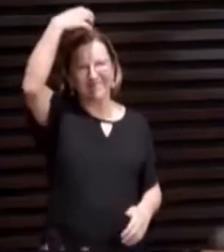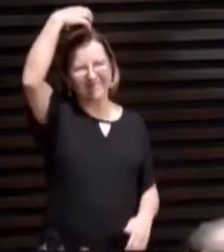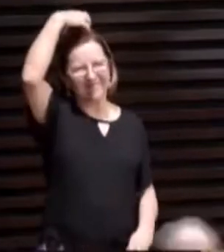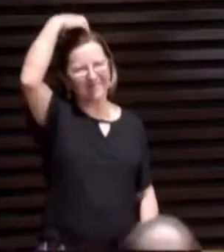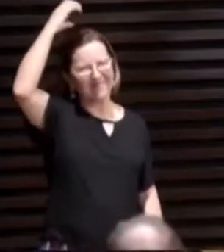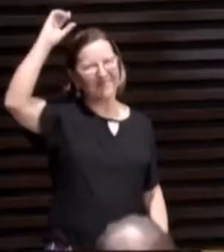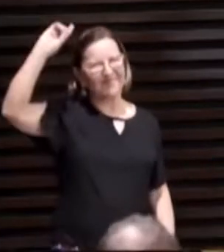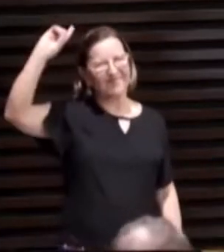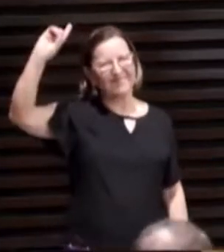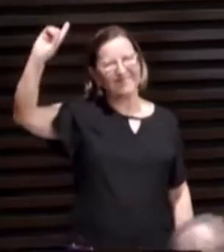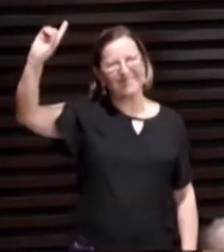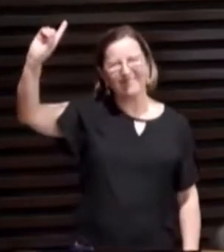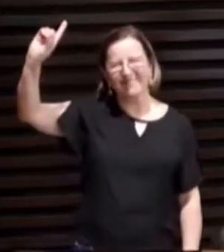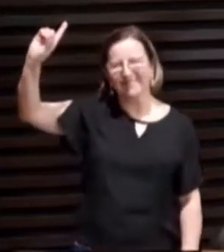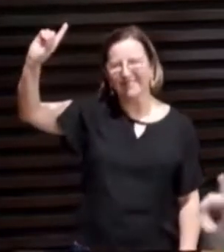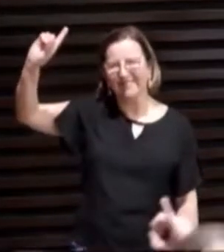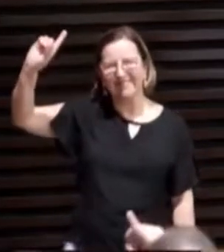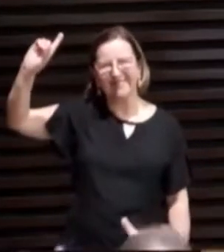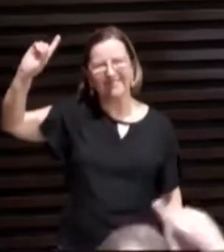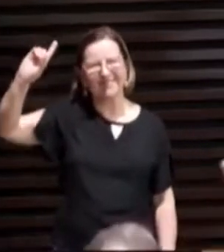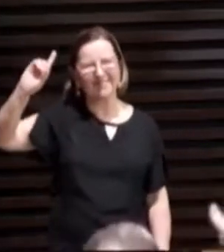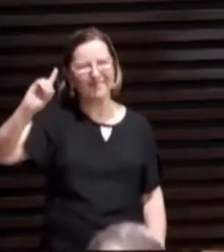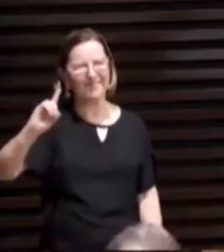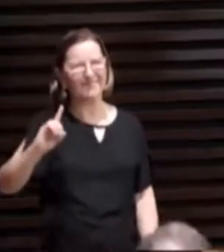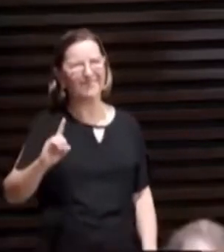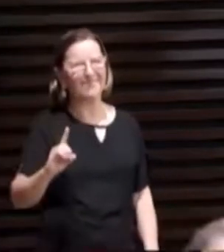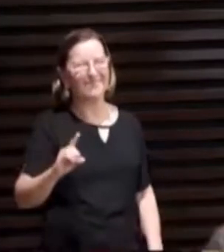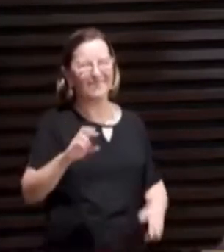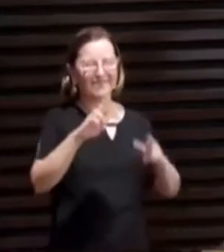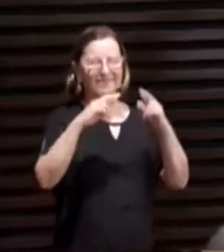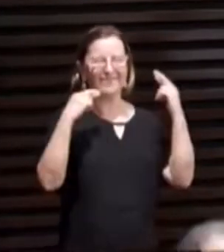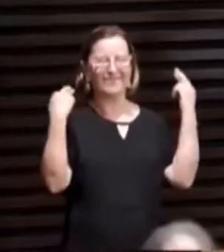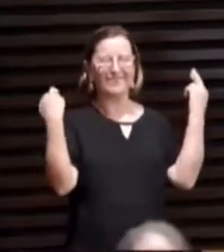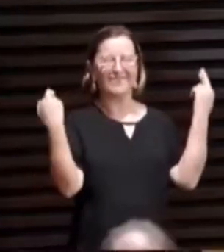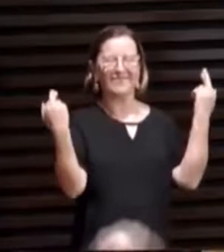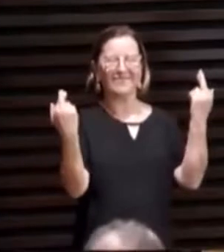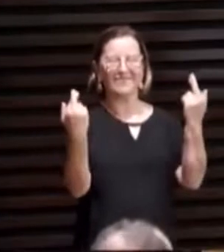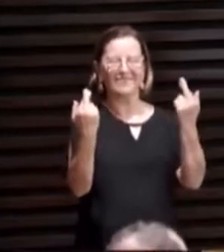Soberano Deus que reina paz para